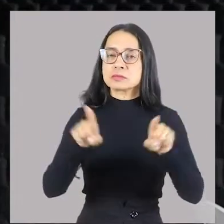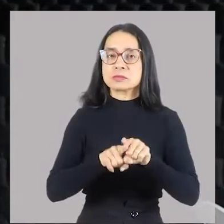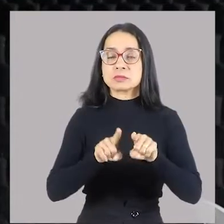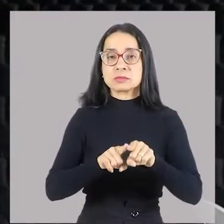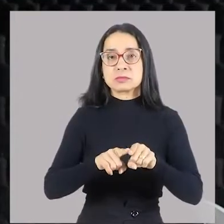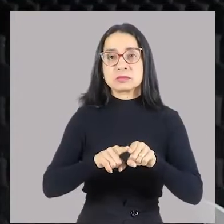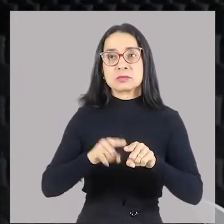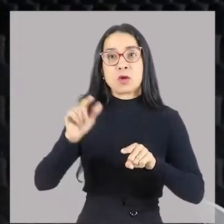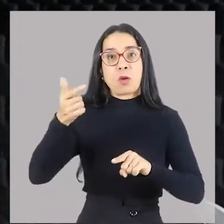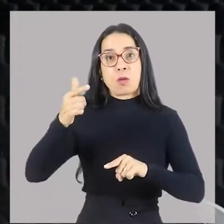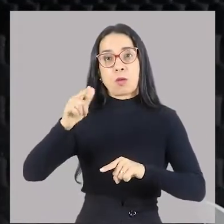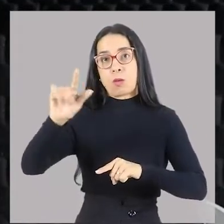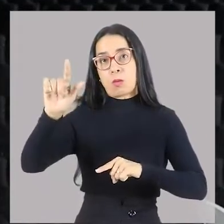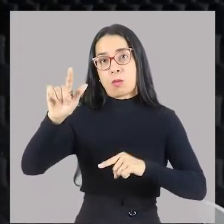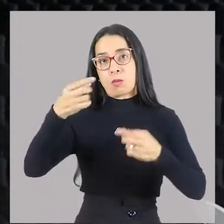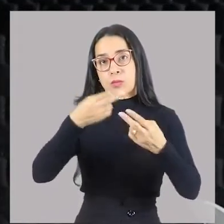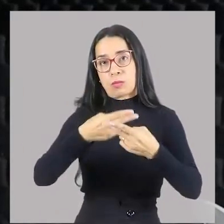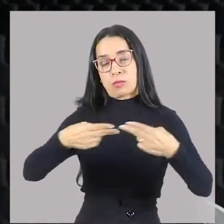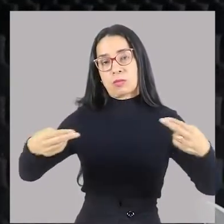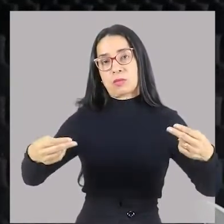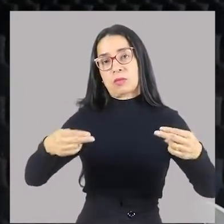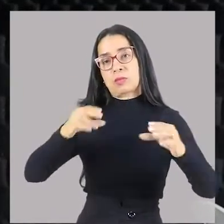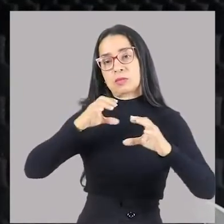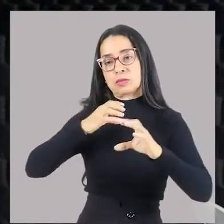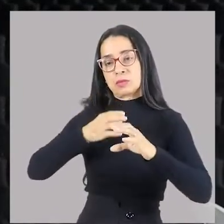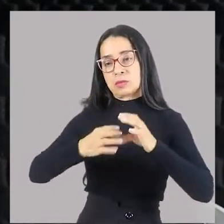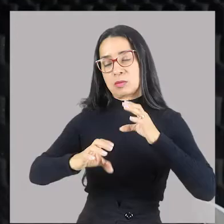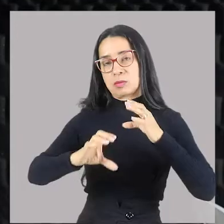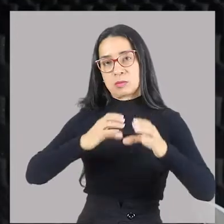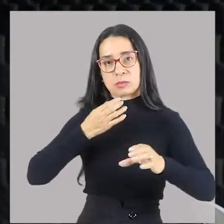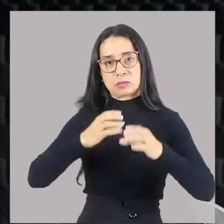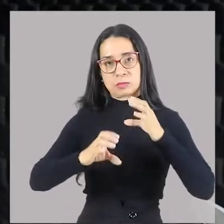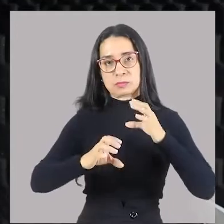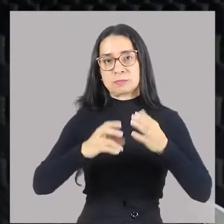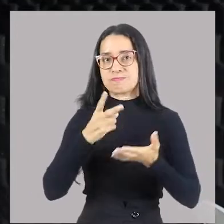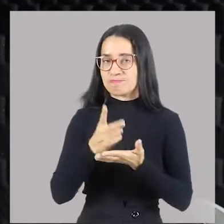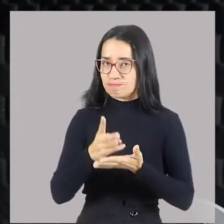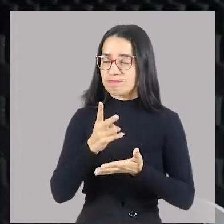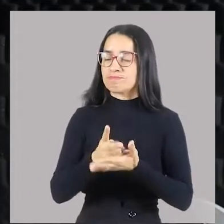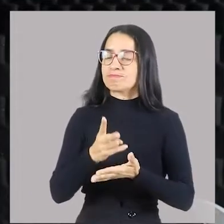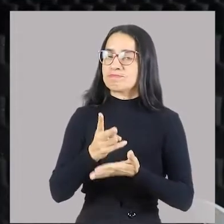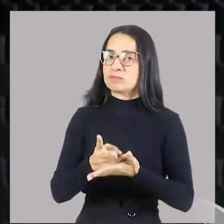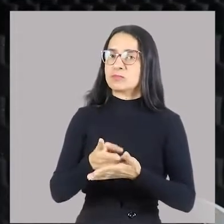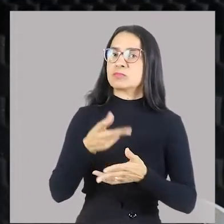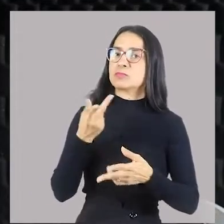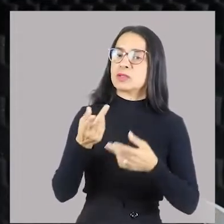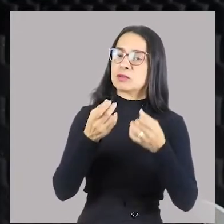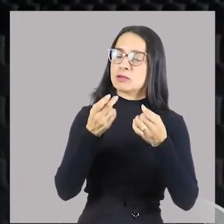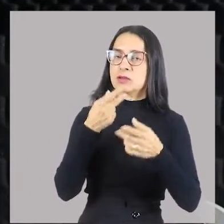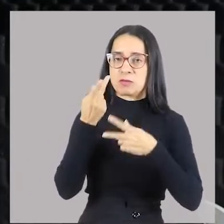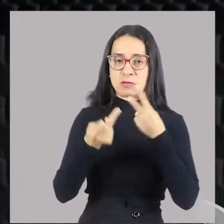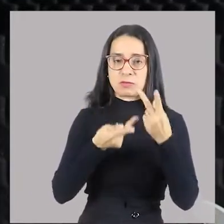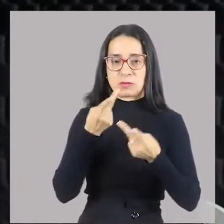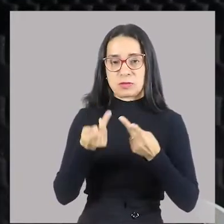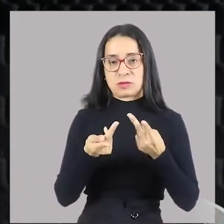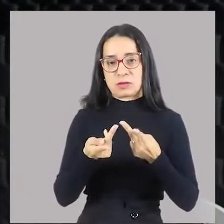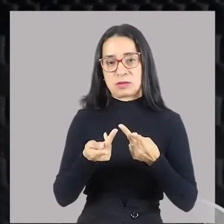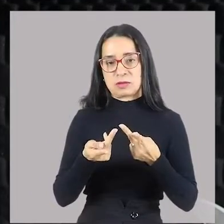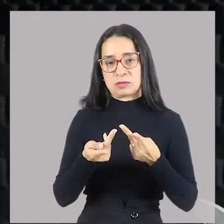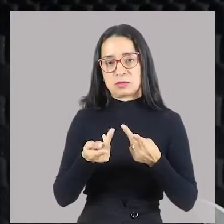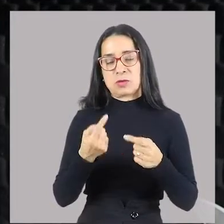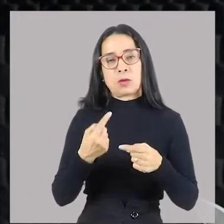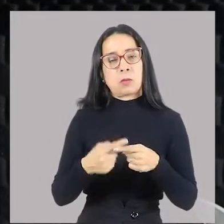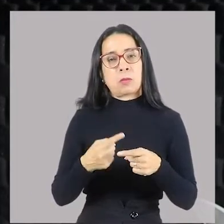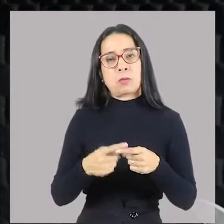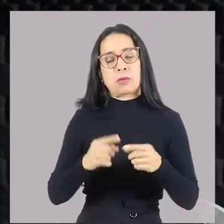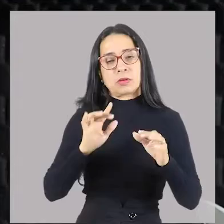meios de comunicação sempre têm batido nesta tecla. E aí é um ponto interessante. Porque um instrumento denominado de rede social,